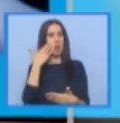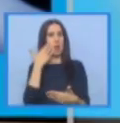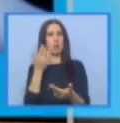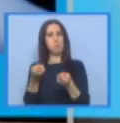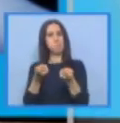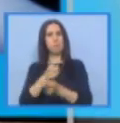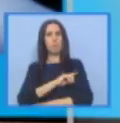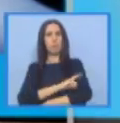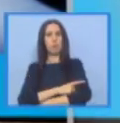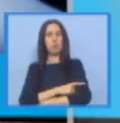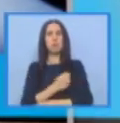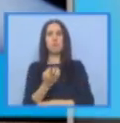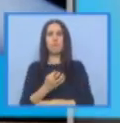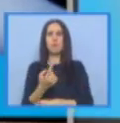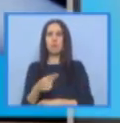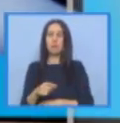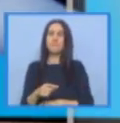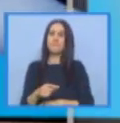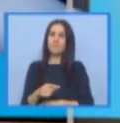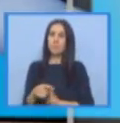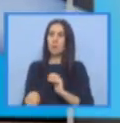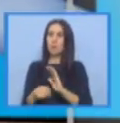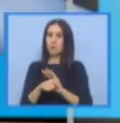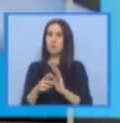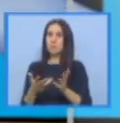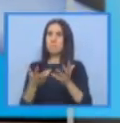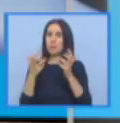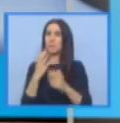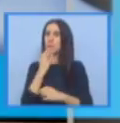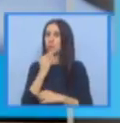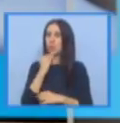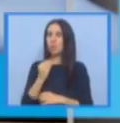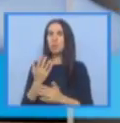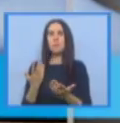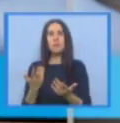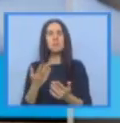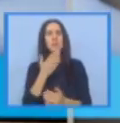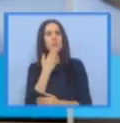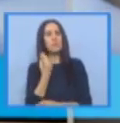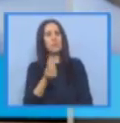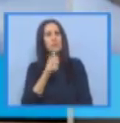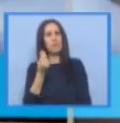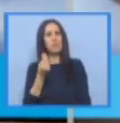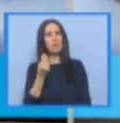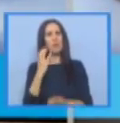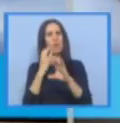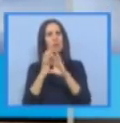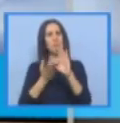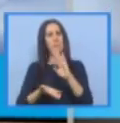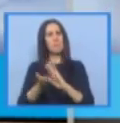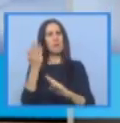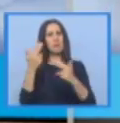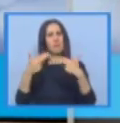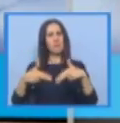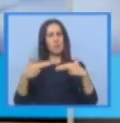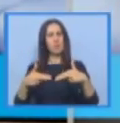poder e que, portanto, também tem o seu quê de querer provocar Israel, mas que tem uma juventude que parte em autocarros para a fronteira,